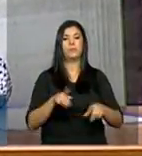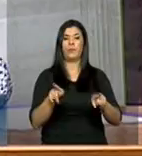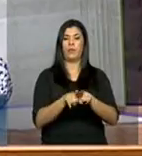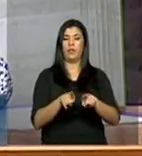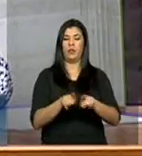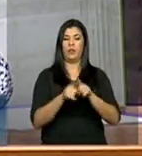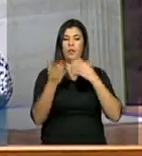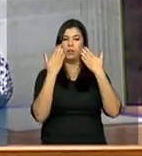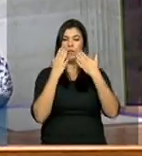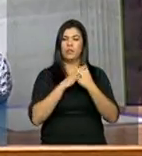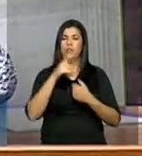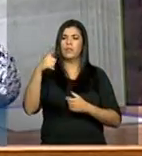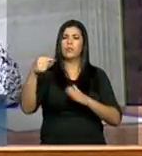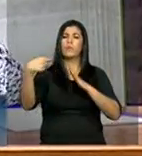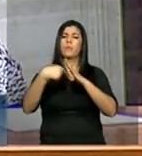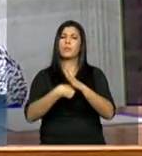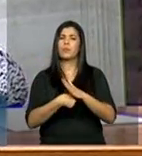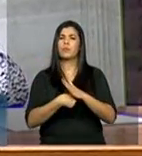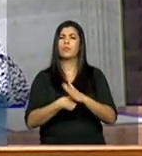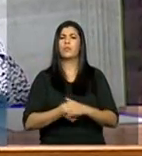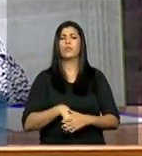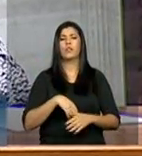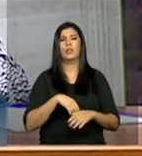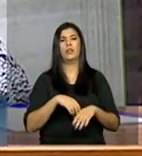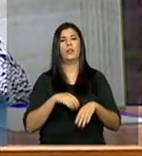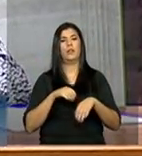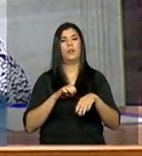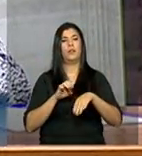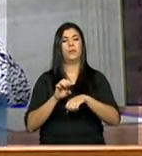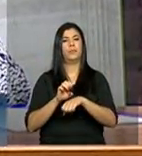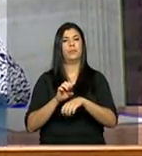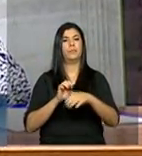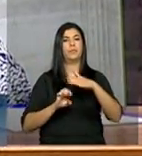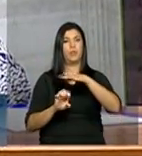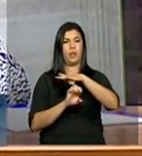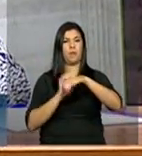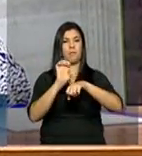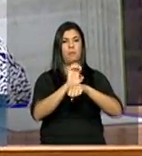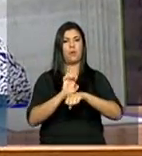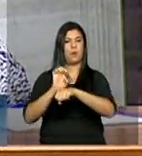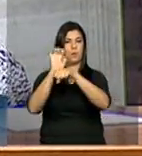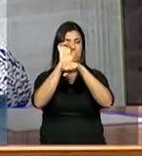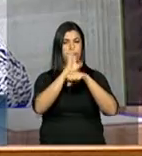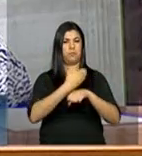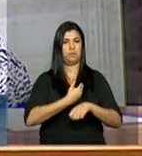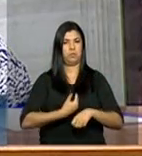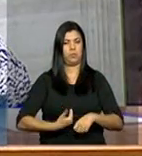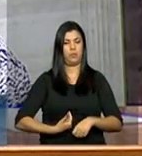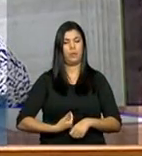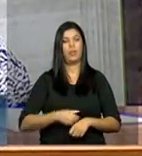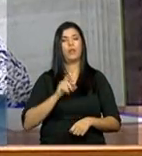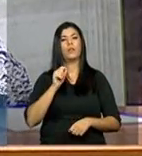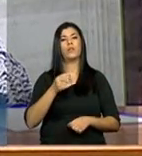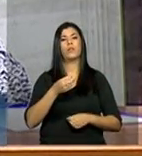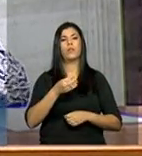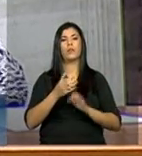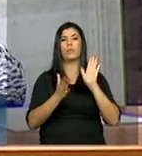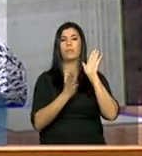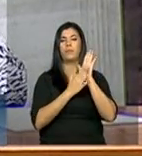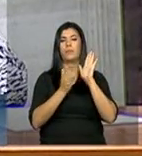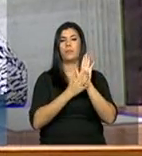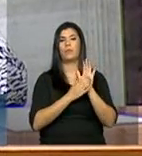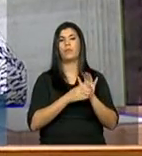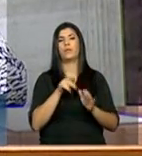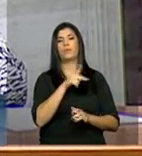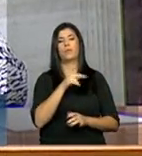relação, acho que você fez uma outra pergunta, em relação às estatais, acho que não só das estatais, mas a proposta que a presidenta Dilma